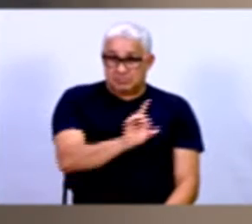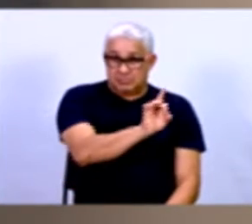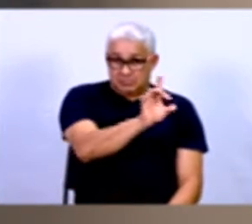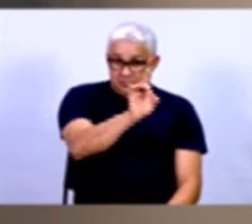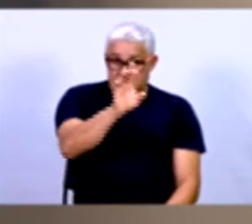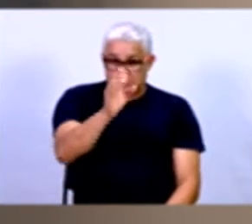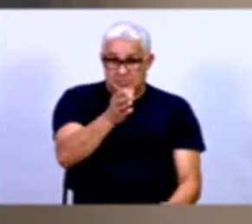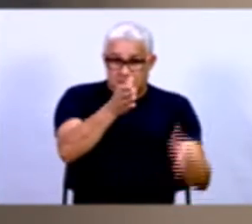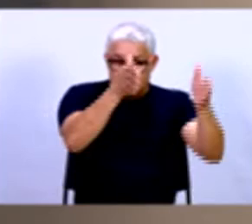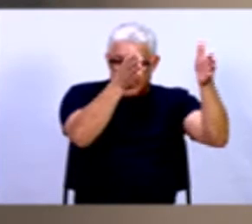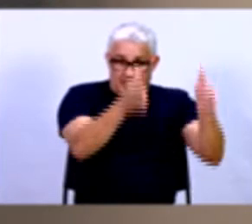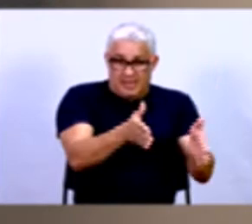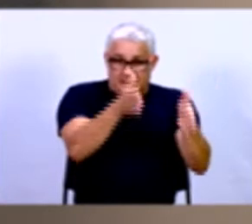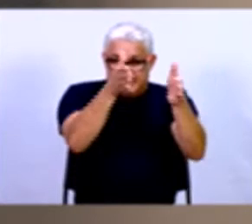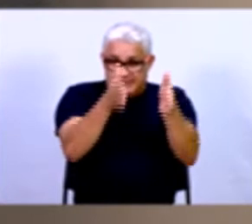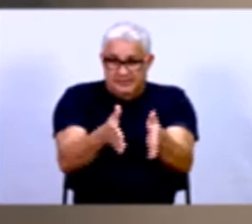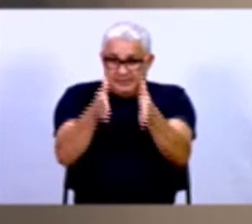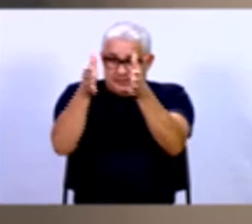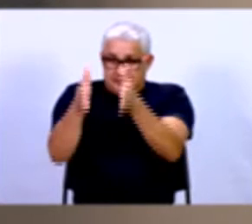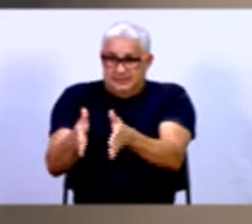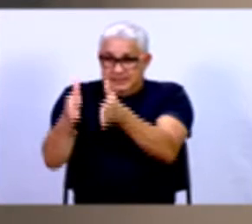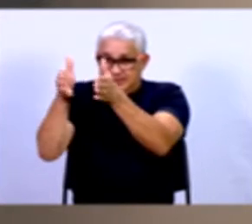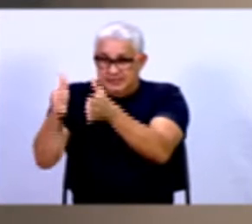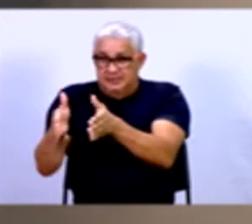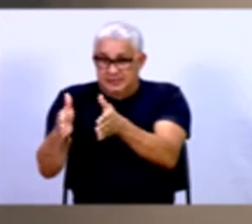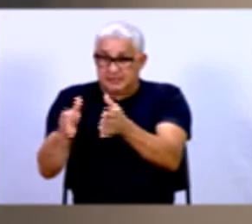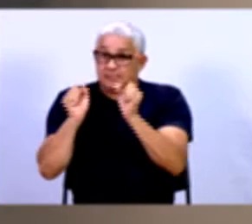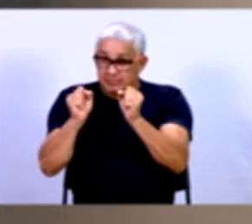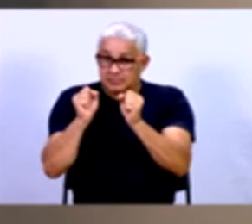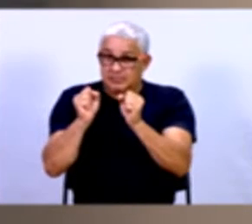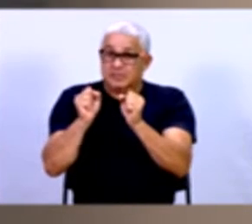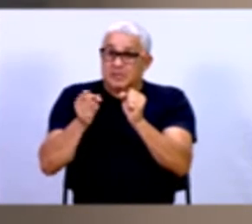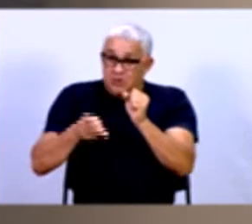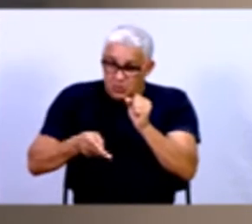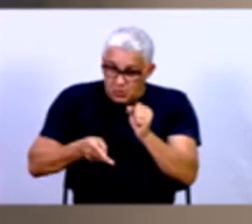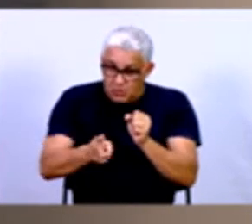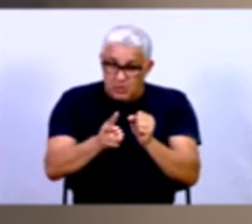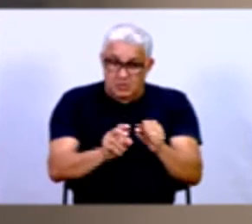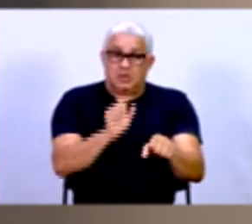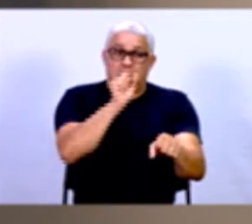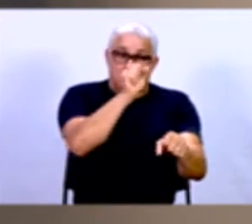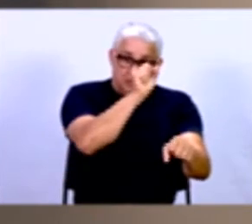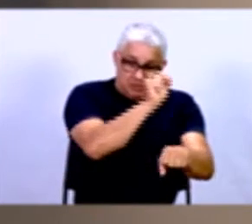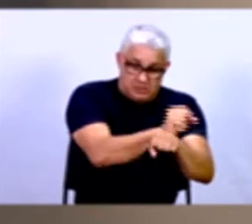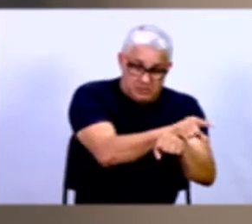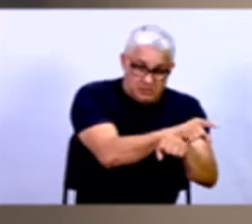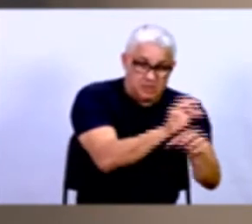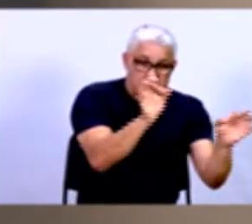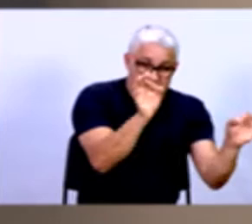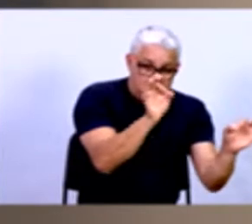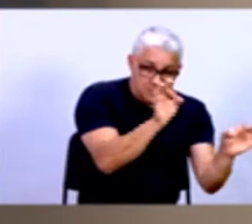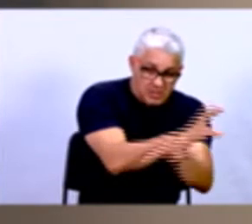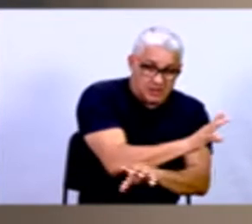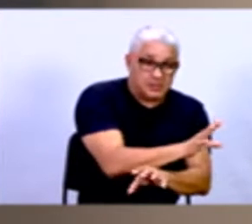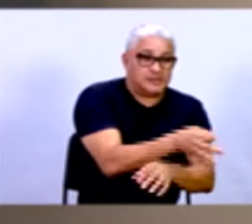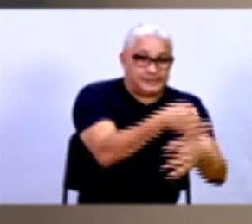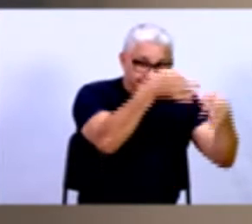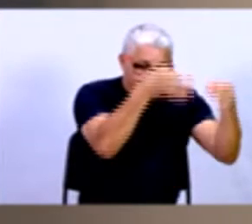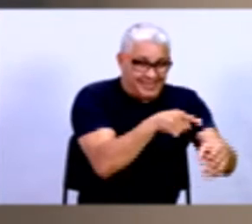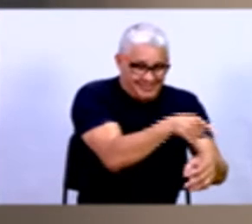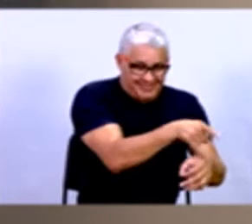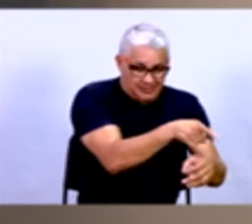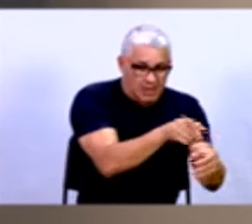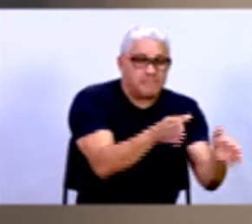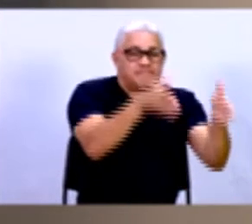cada etapa dessa só pode seguir adiante quando a outra tiver sido muito bem feita. Não passem para o próximo passo se ficou dúvidas no